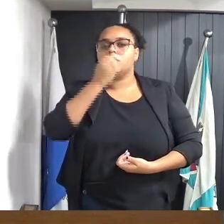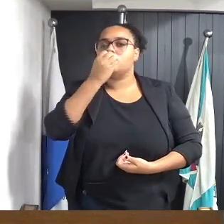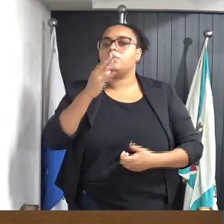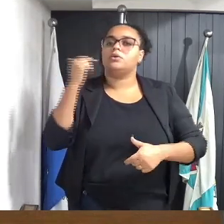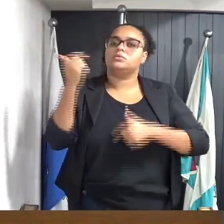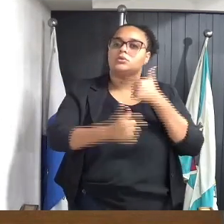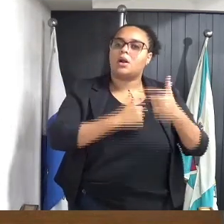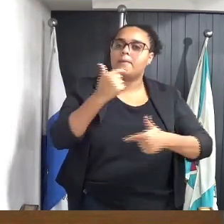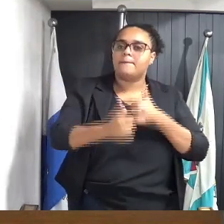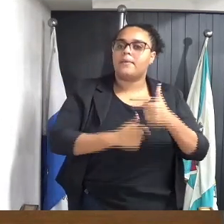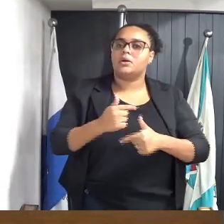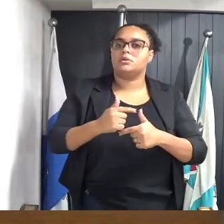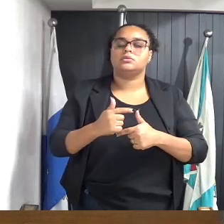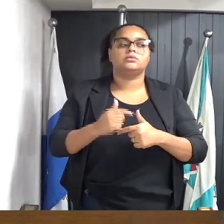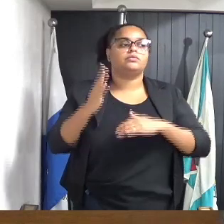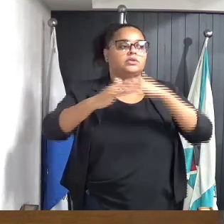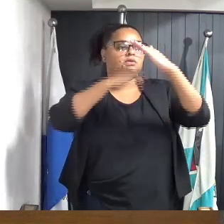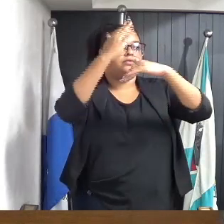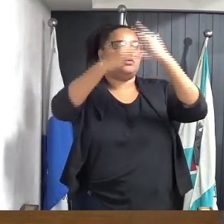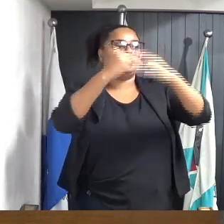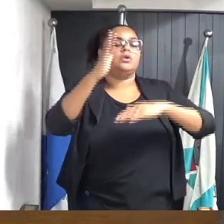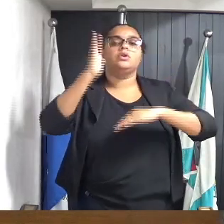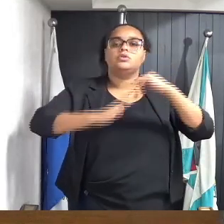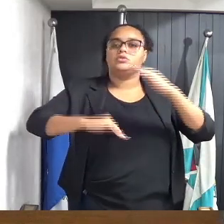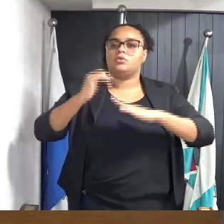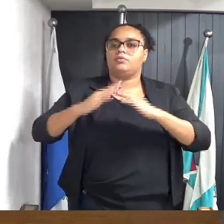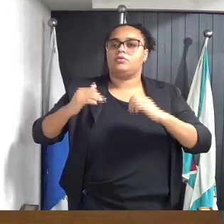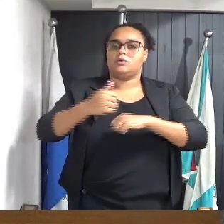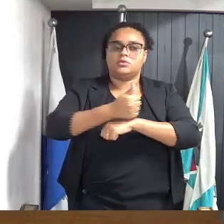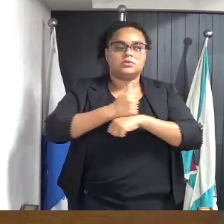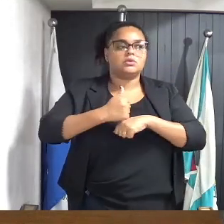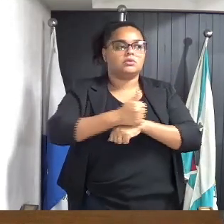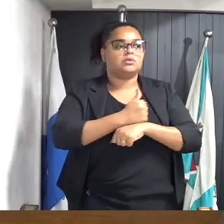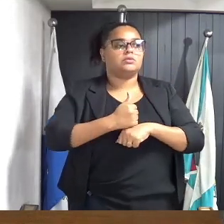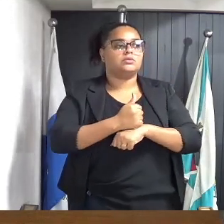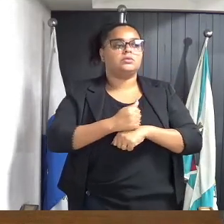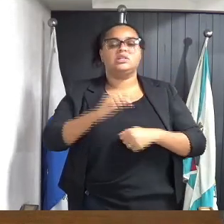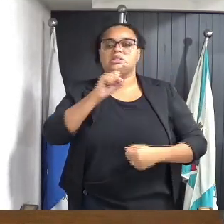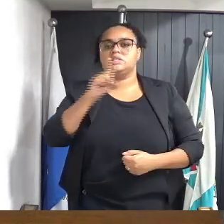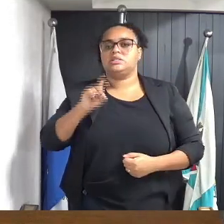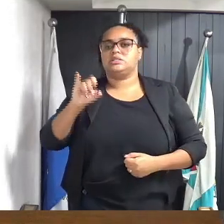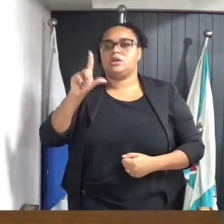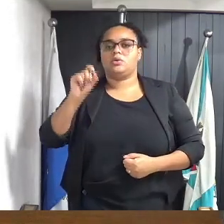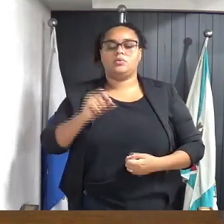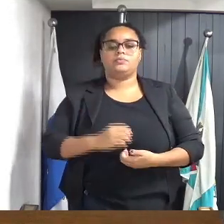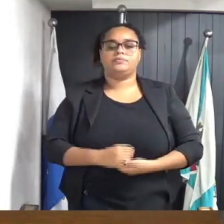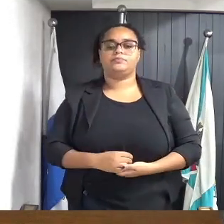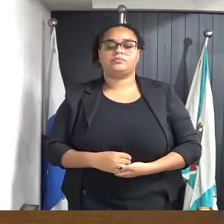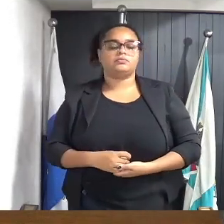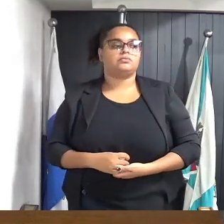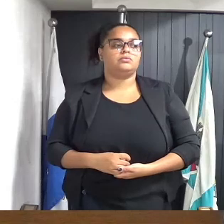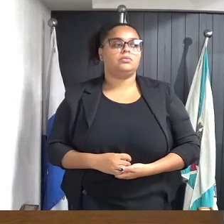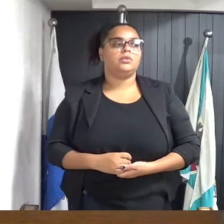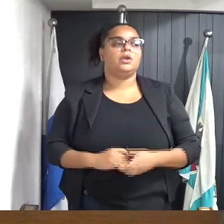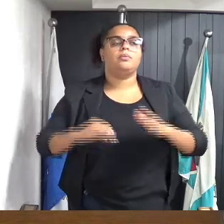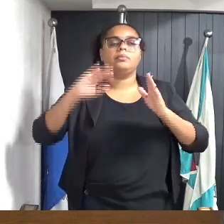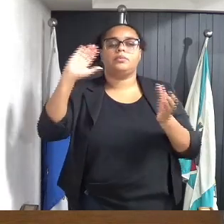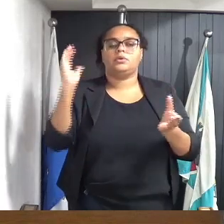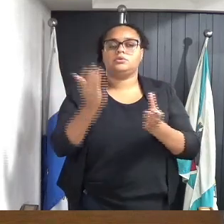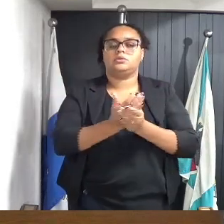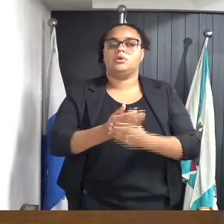e imprescindível trabalho que vem desenvolvendo ao exercer suas funções com eficiência, seriedade, resiliência e zelo. Processo